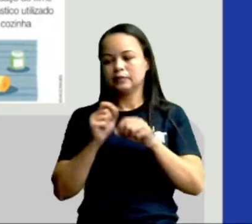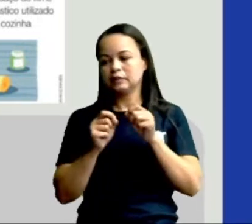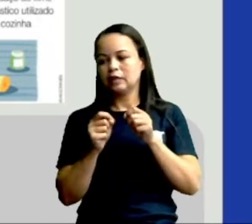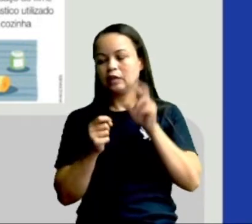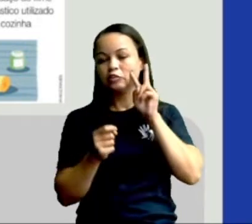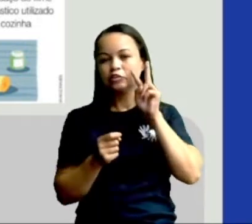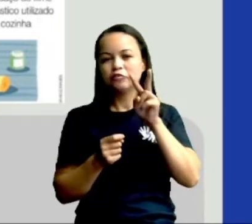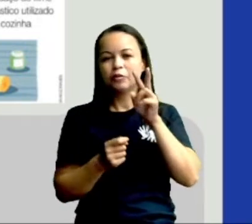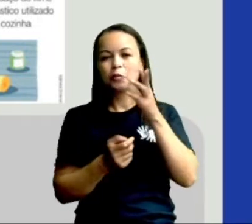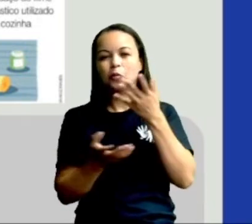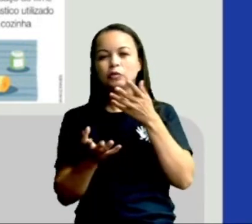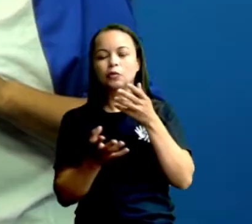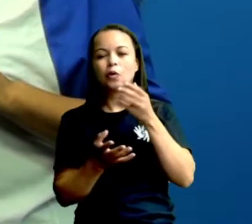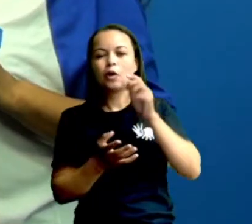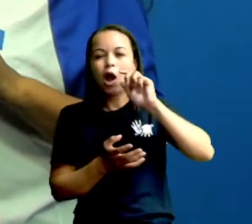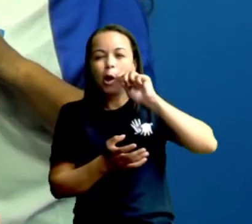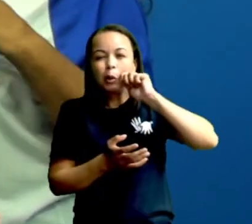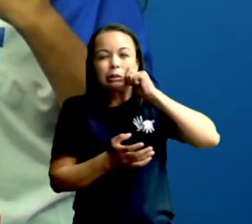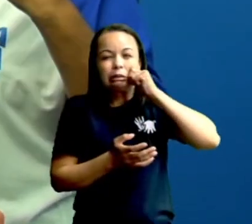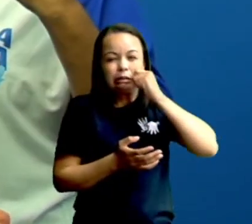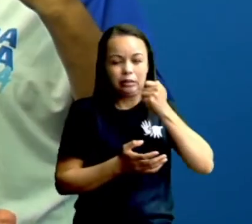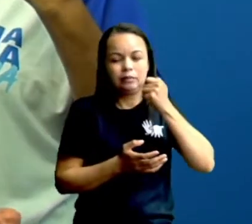colocamos o limão, por exemplo,